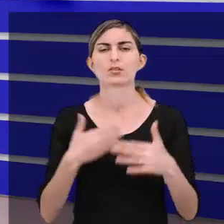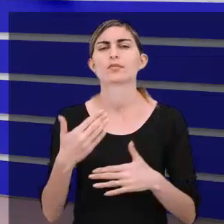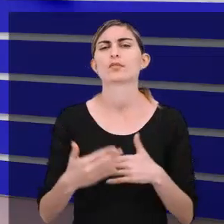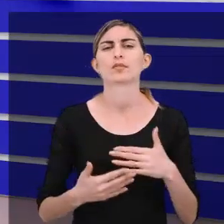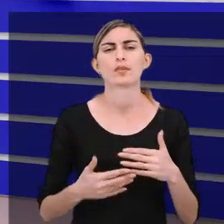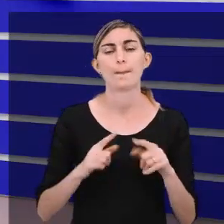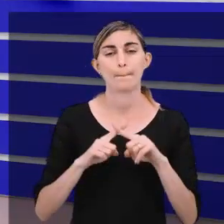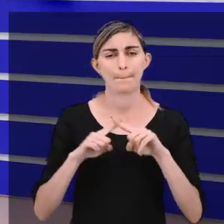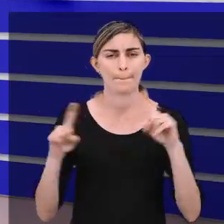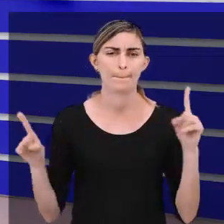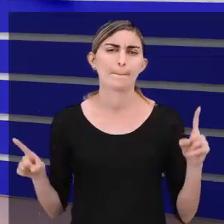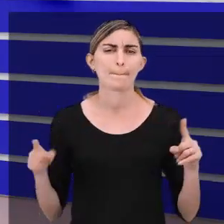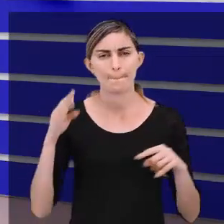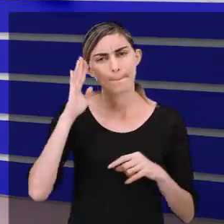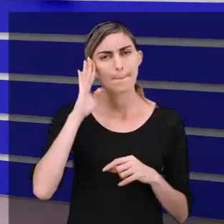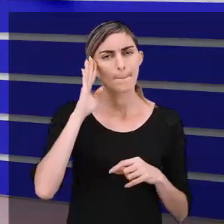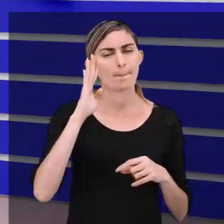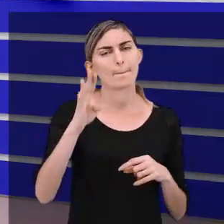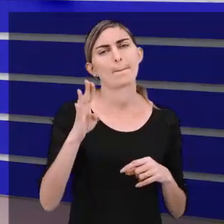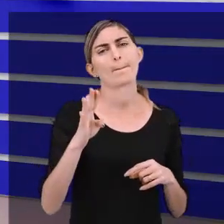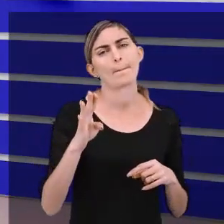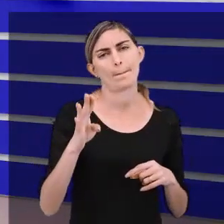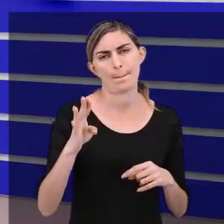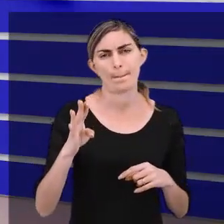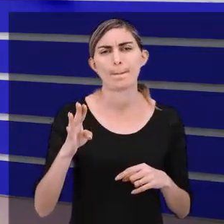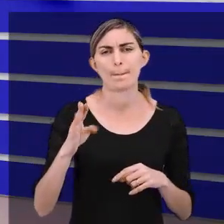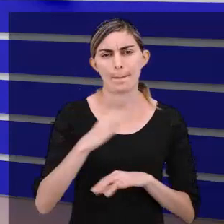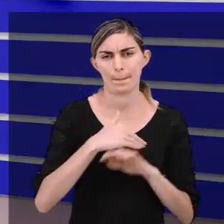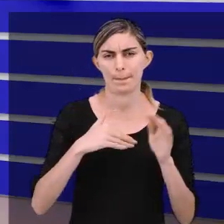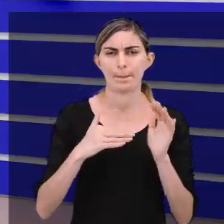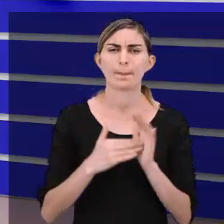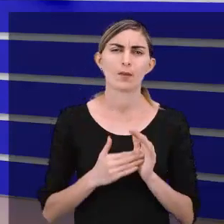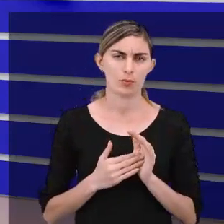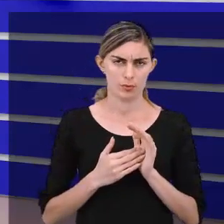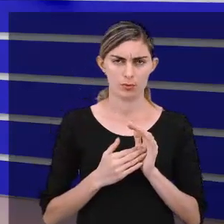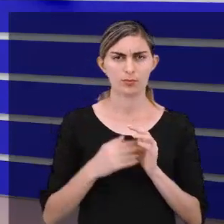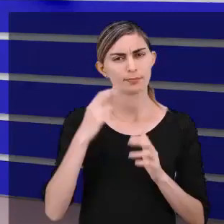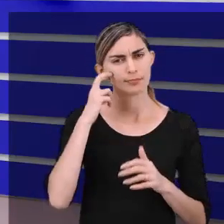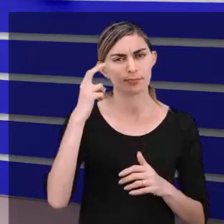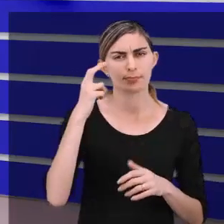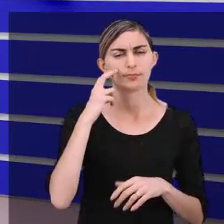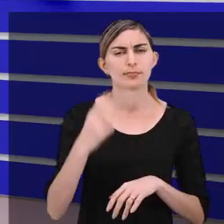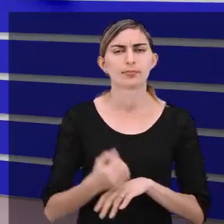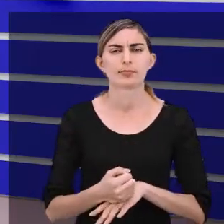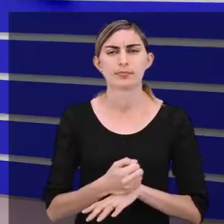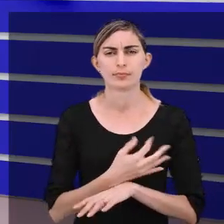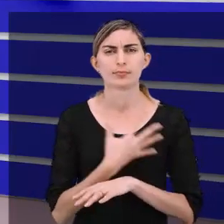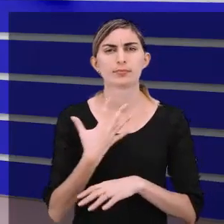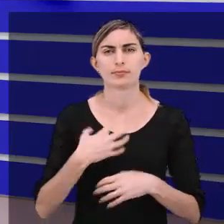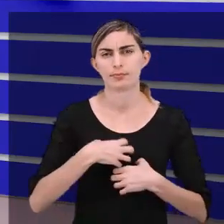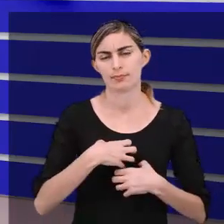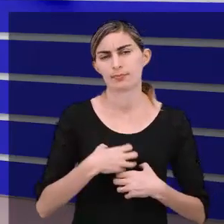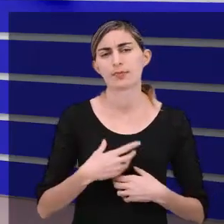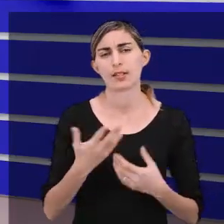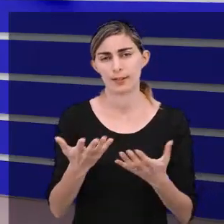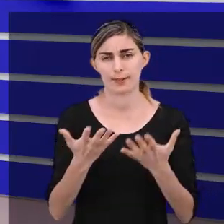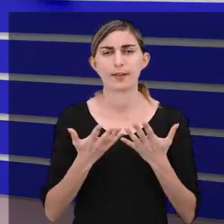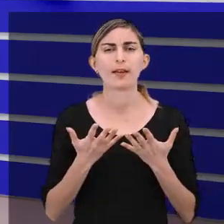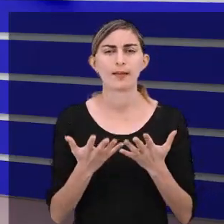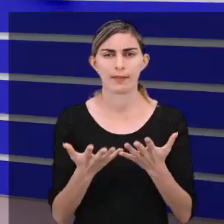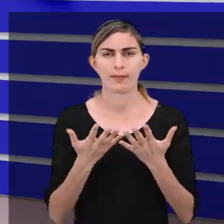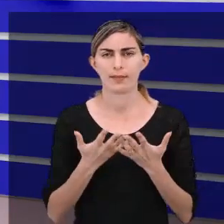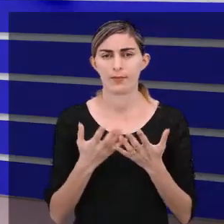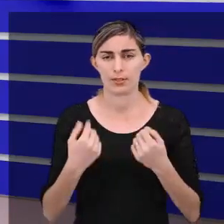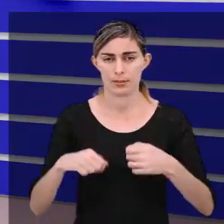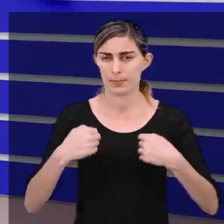né? Mas o principal ainda disso tudo aí, dessa inteligência emocional, é o querer, ou seja, você precisa